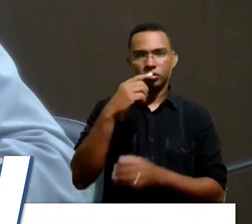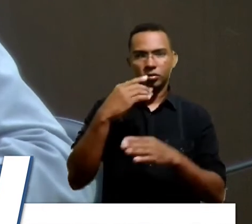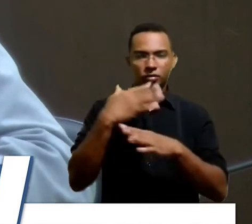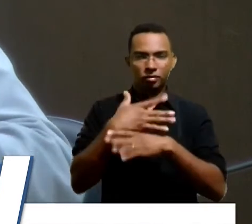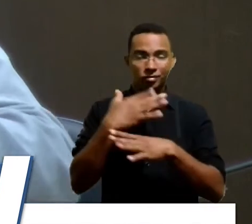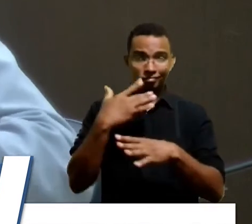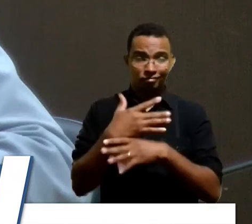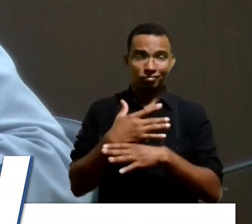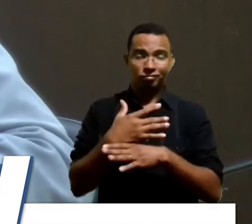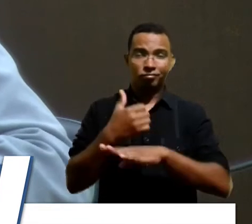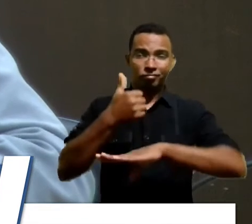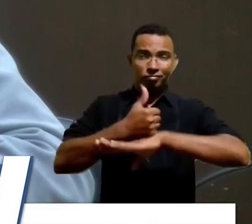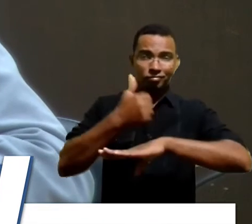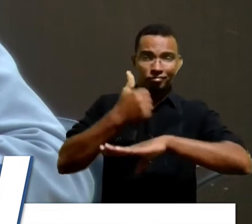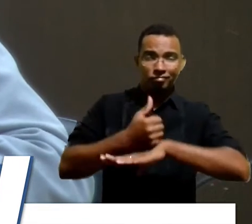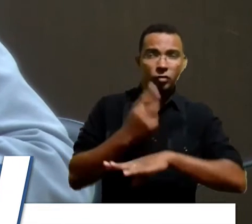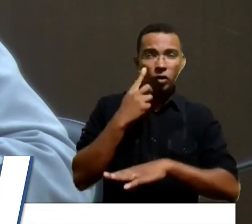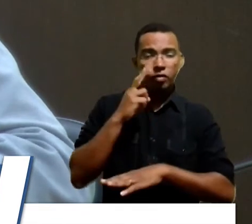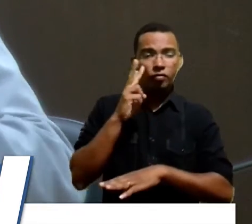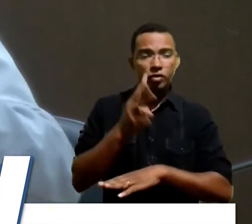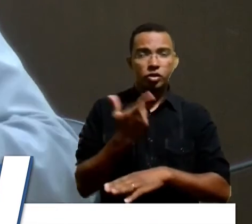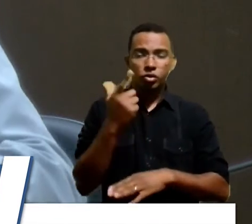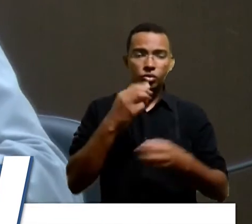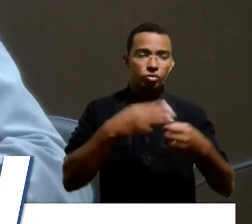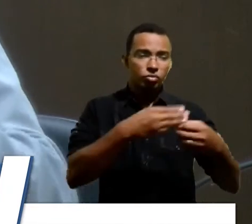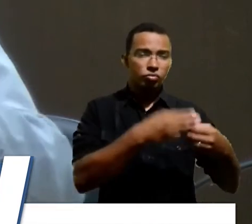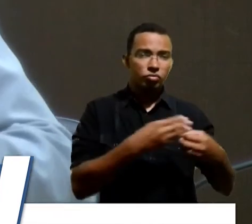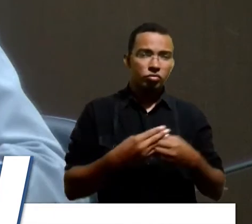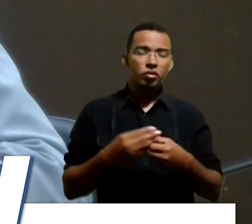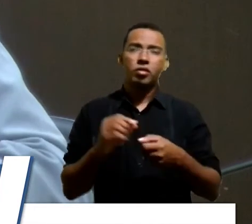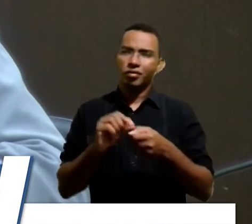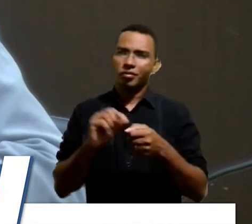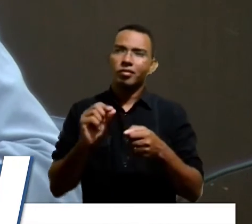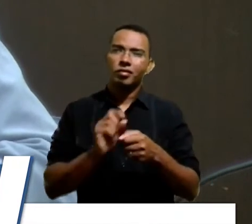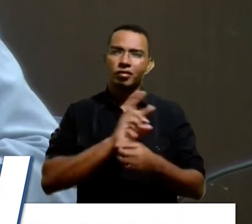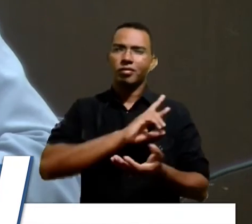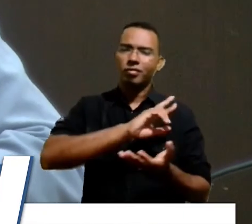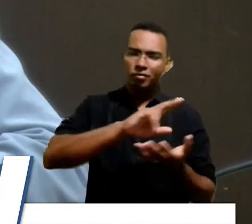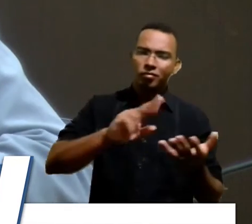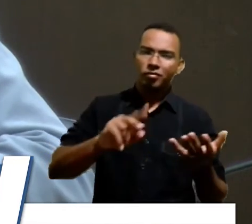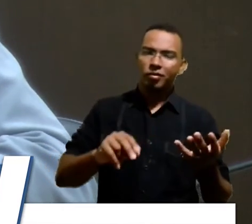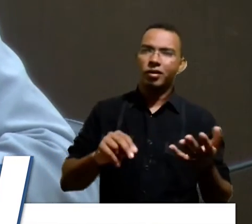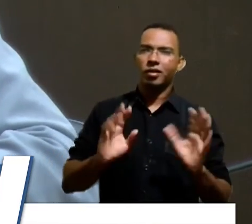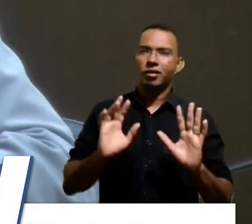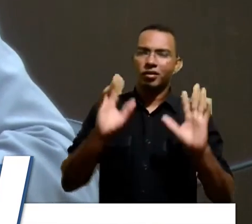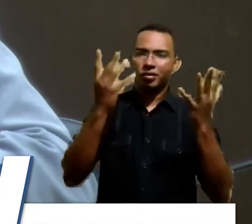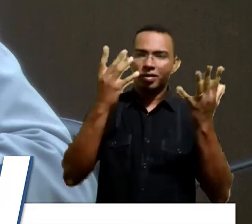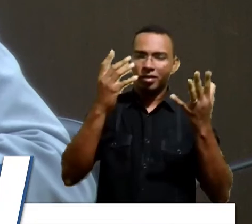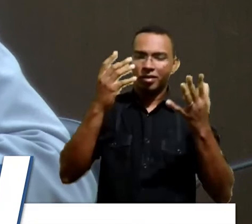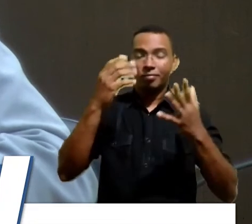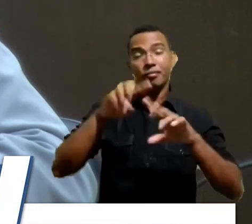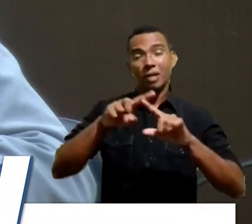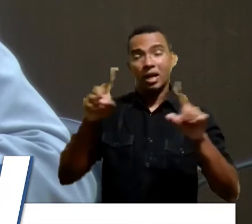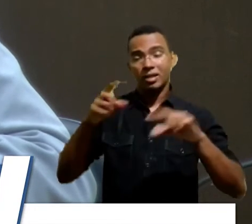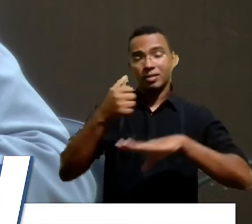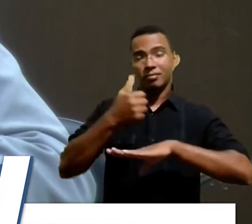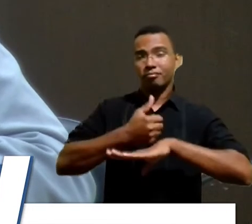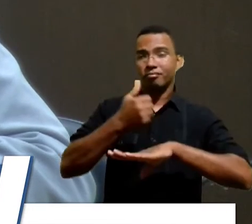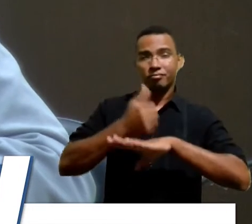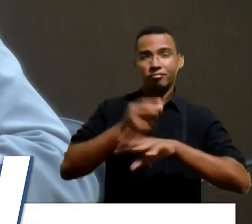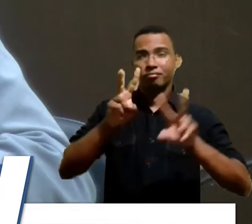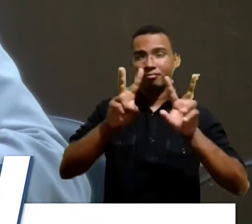tenho acompanhado outros municípios e foram feitas várias ações. E Franca, no que diz a